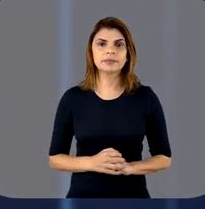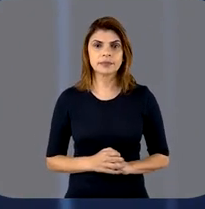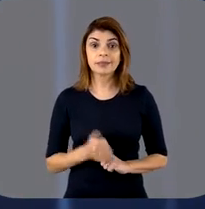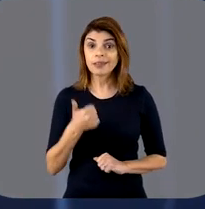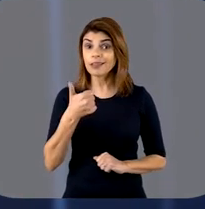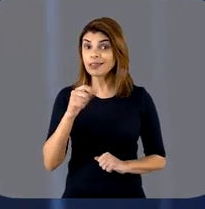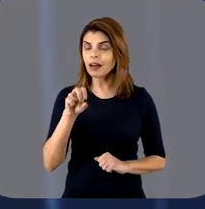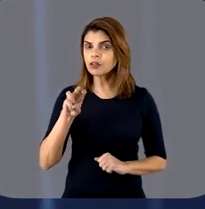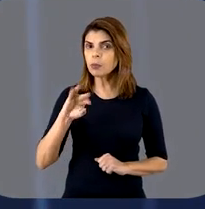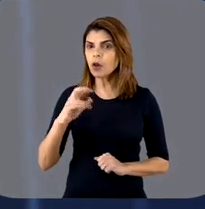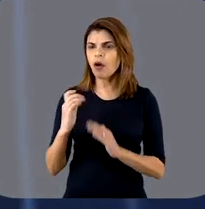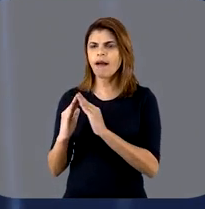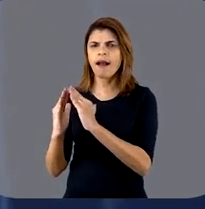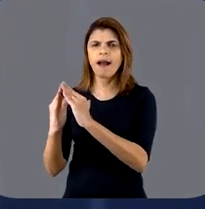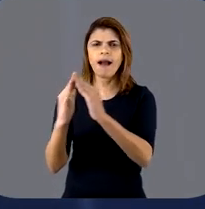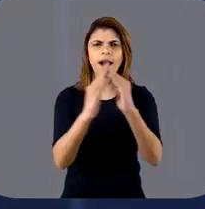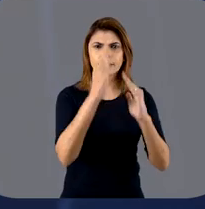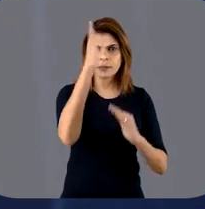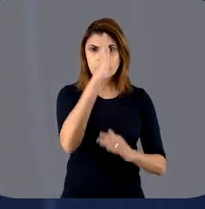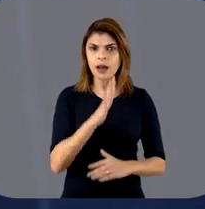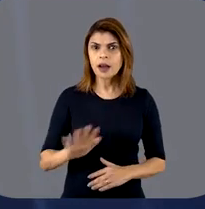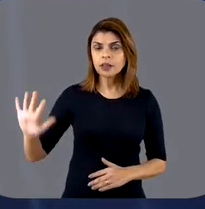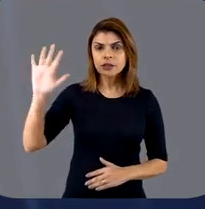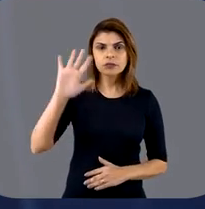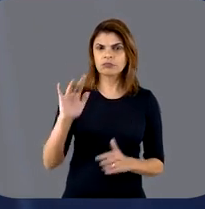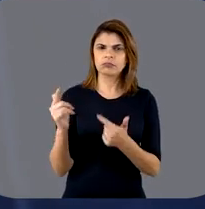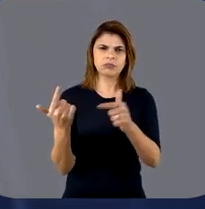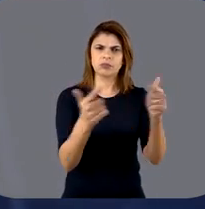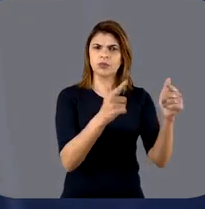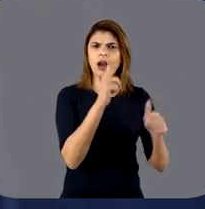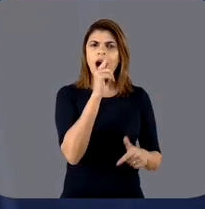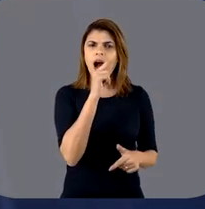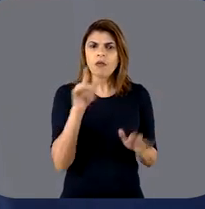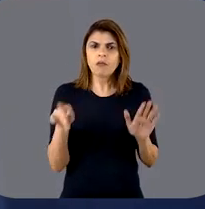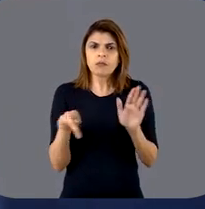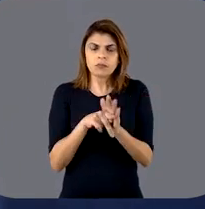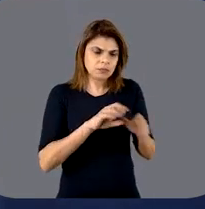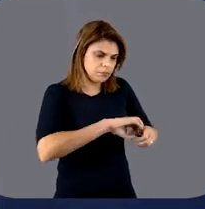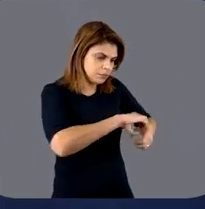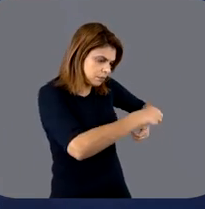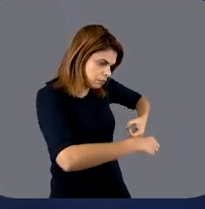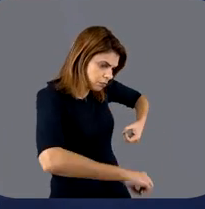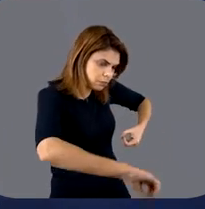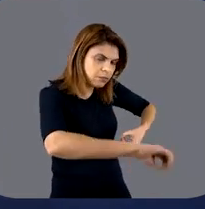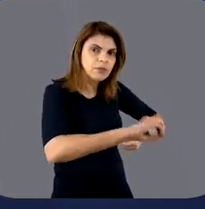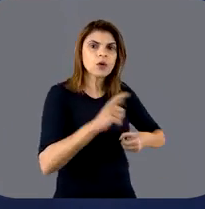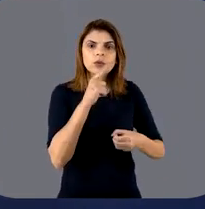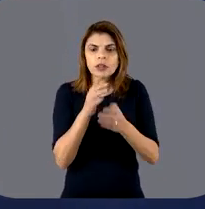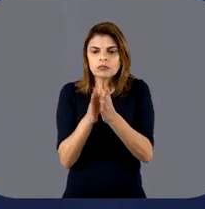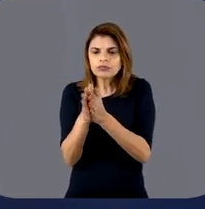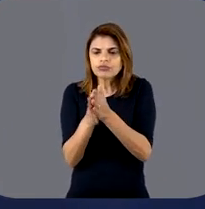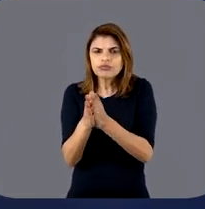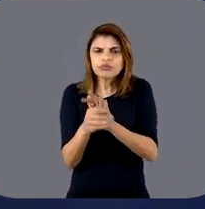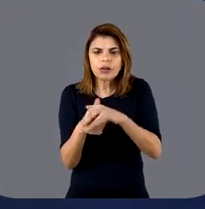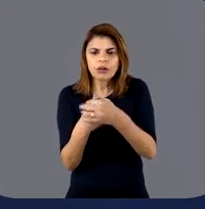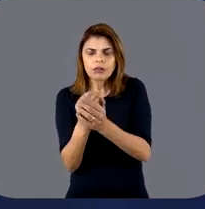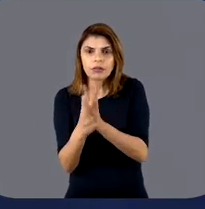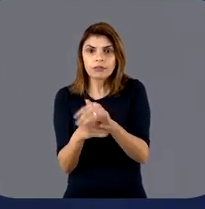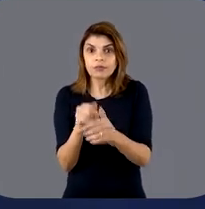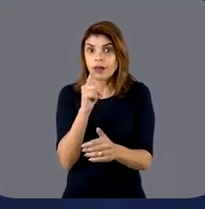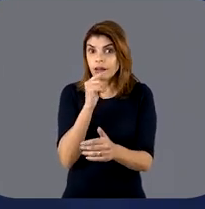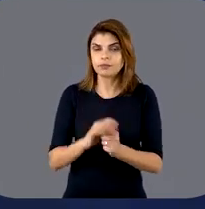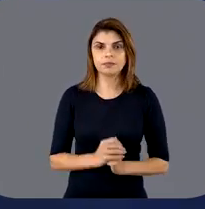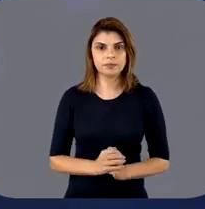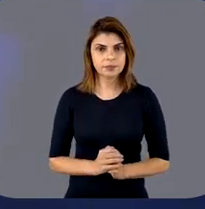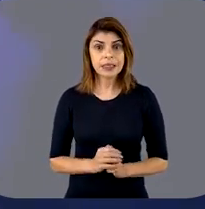milhões de domicílios no país, por exemplo, não há água encanada para lavar as mãos. E aproximadamente 100 milhões de